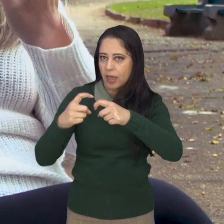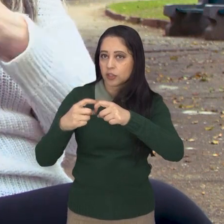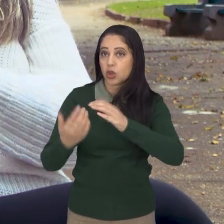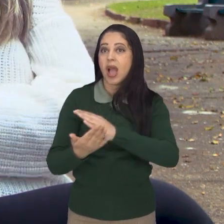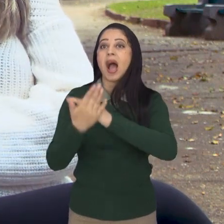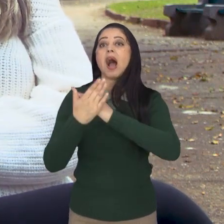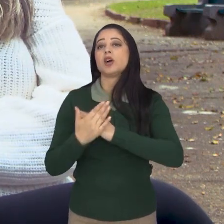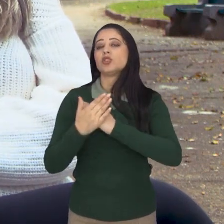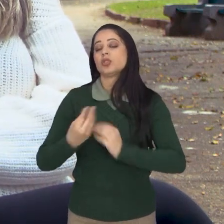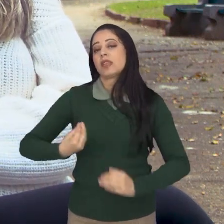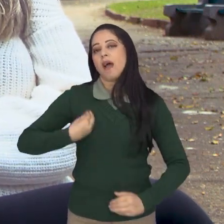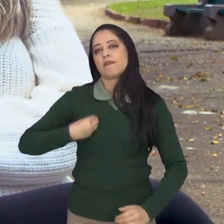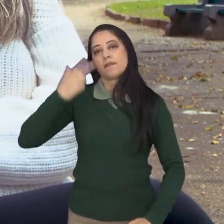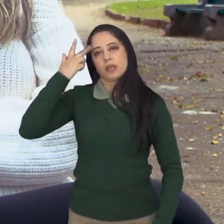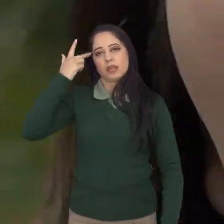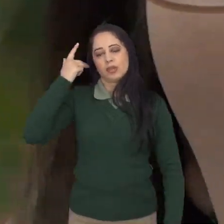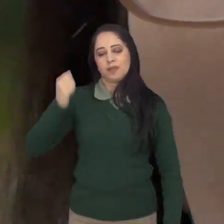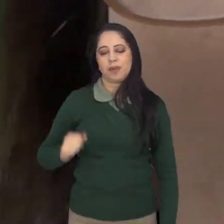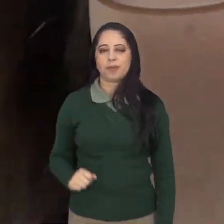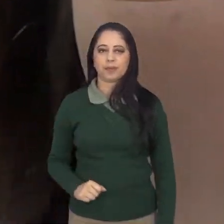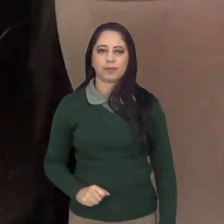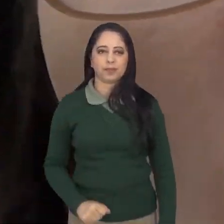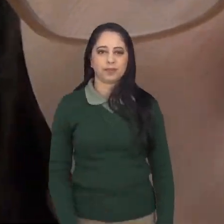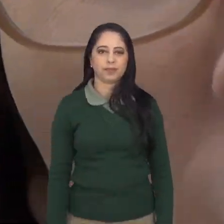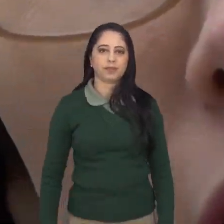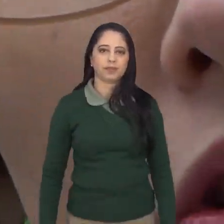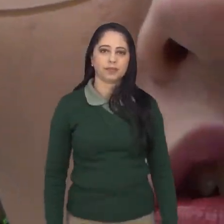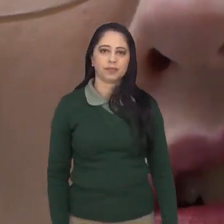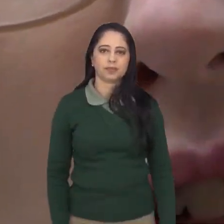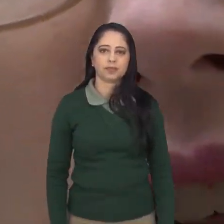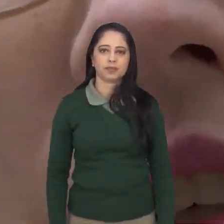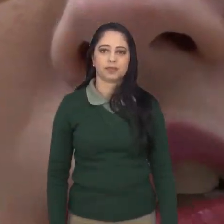elas a voltarem a ter qualidade de vida, né?